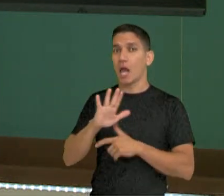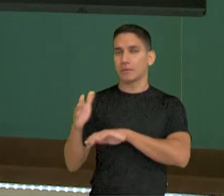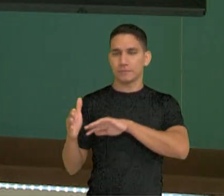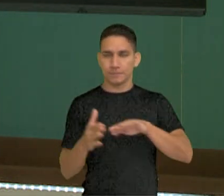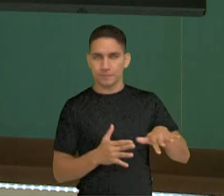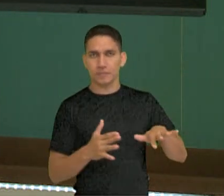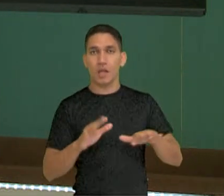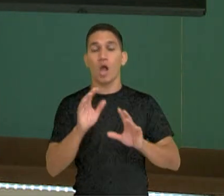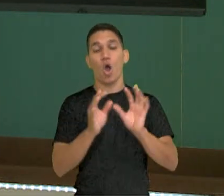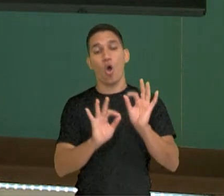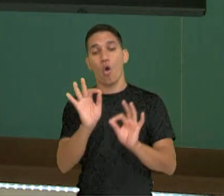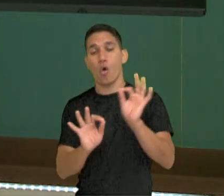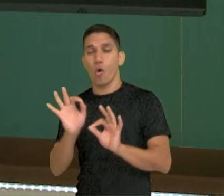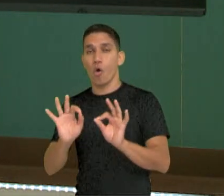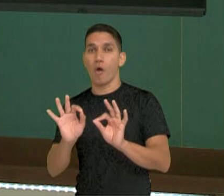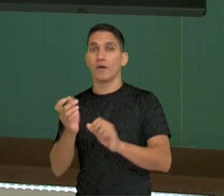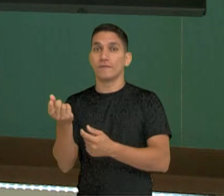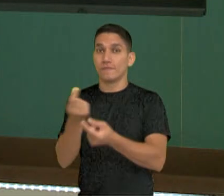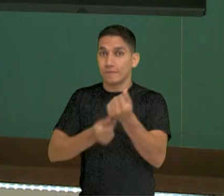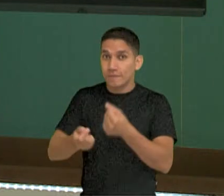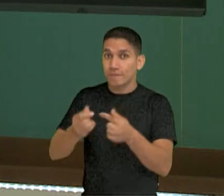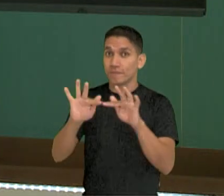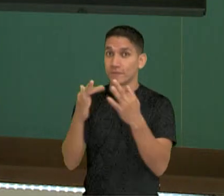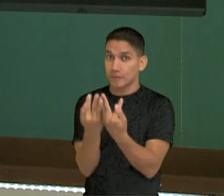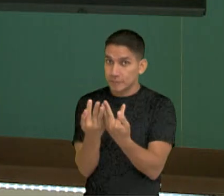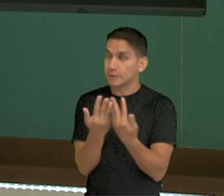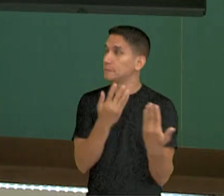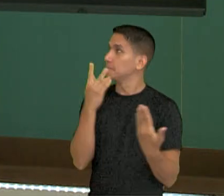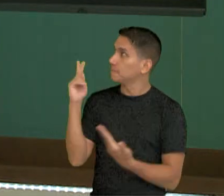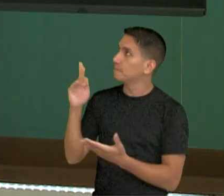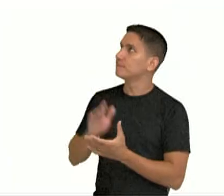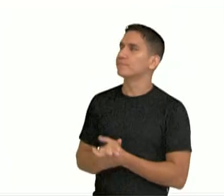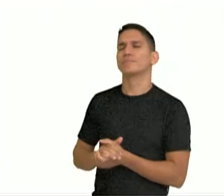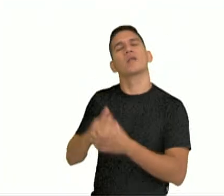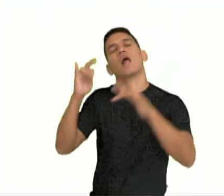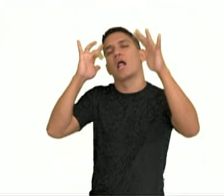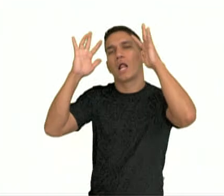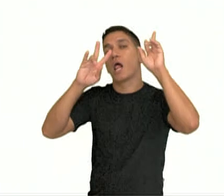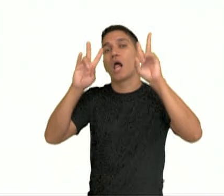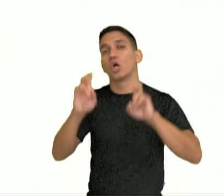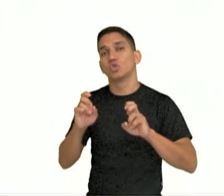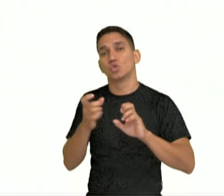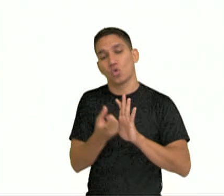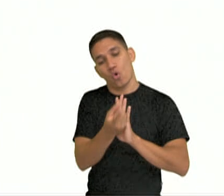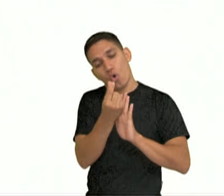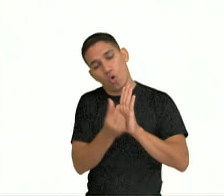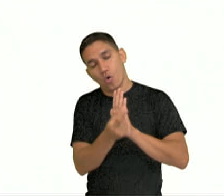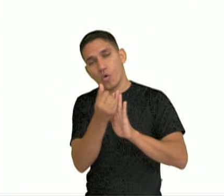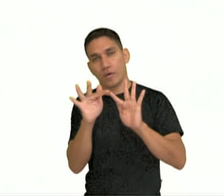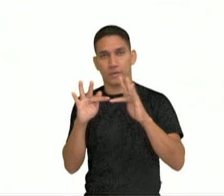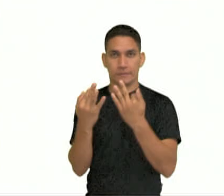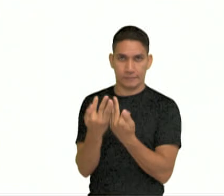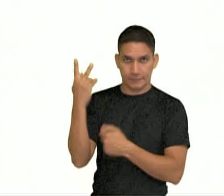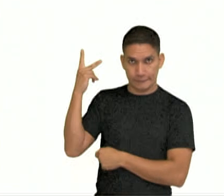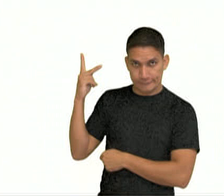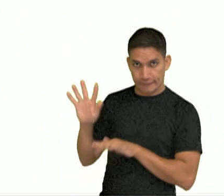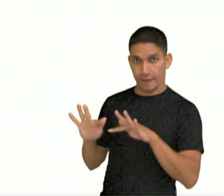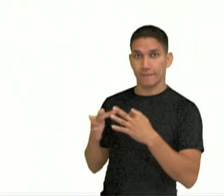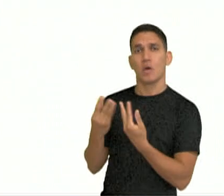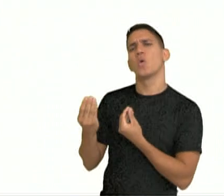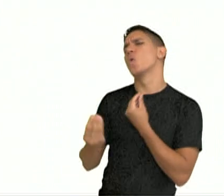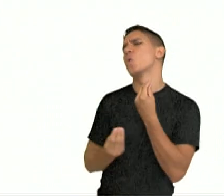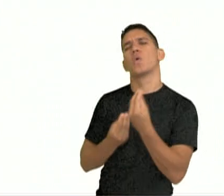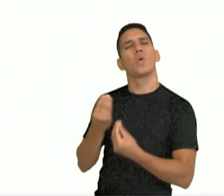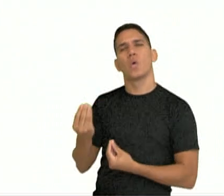Elaine. Então nós vimos ali a questão, agora vamos refletir em relação ao orçamento familiar da Elaine, como é